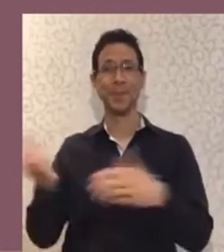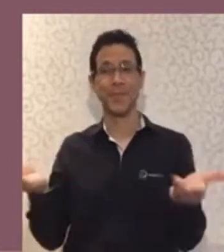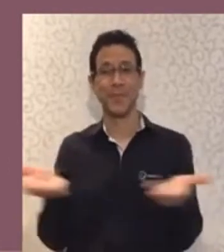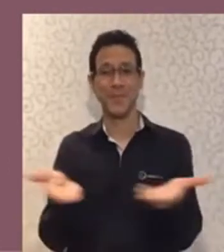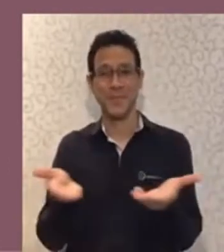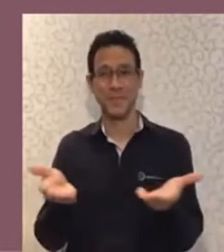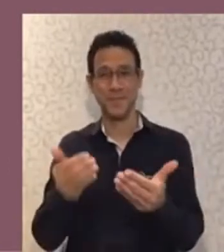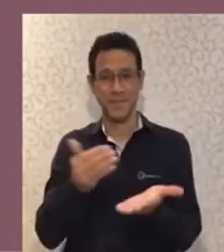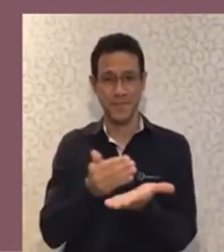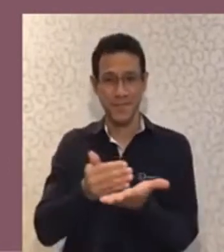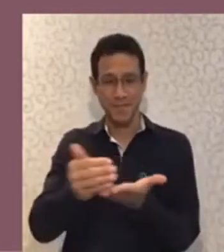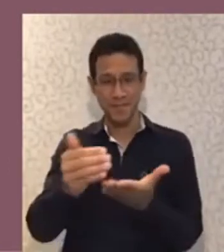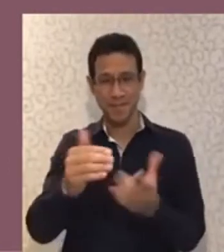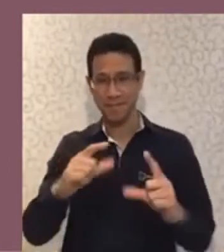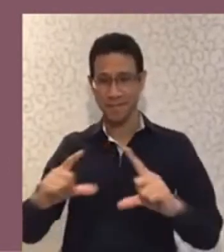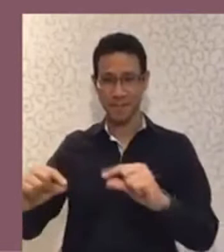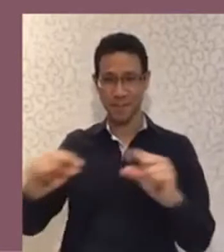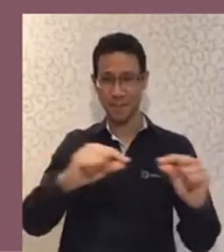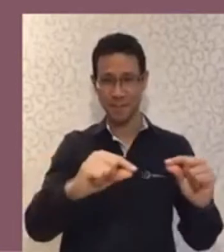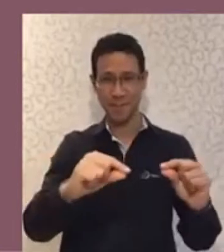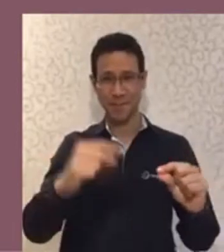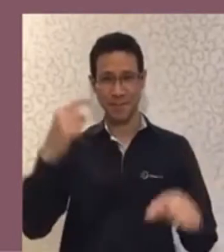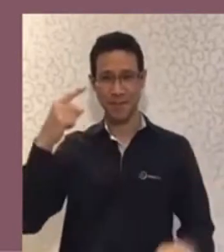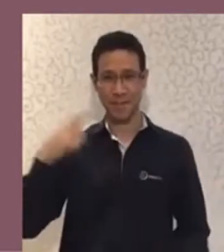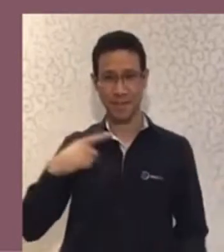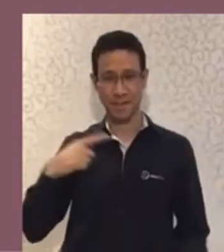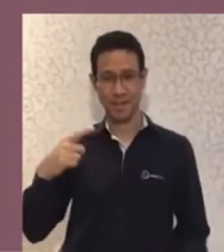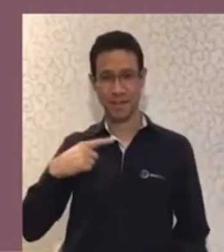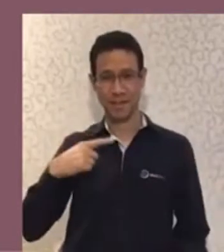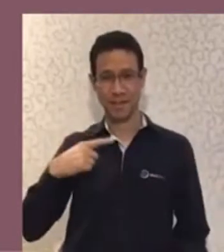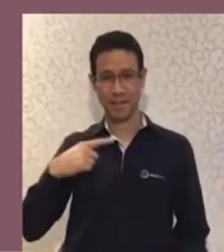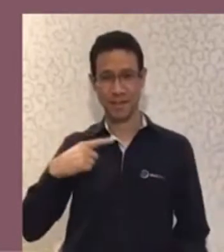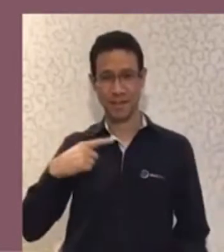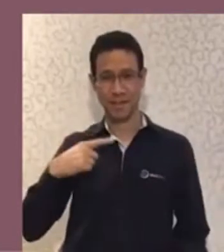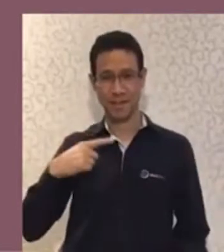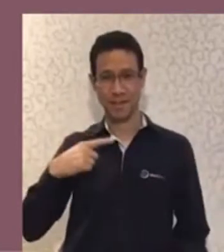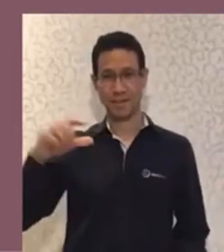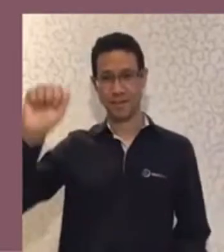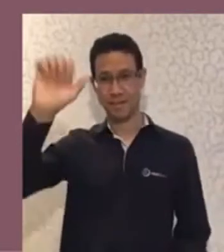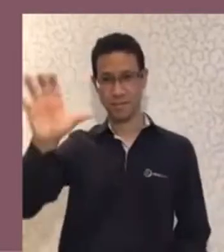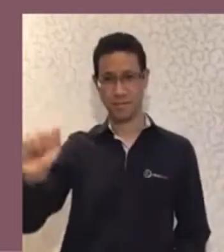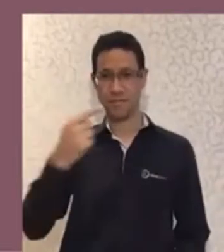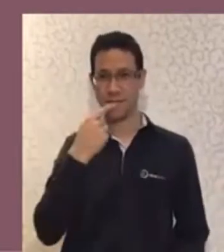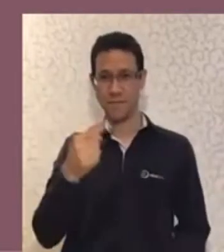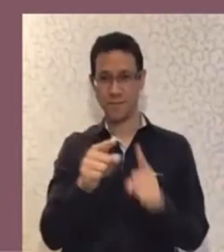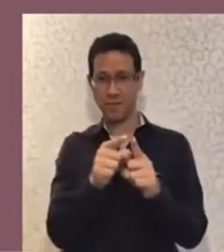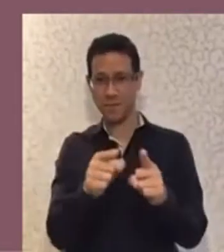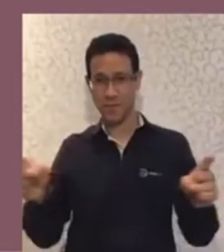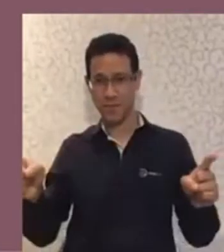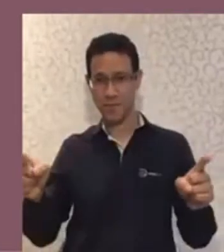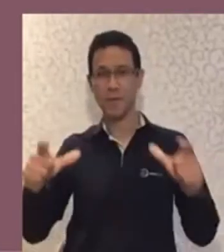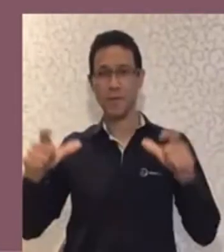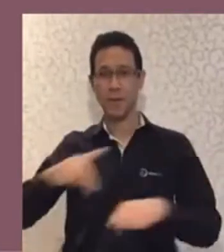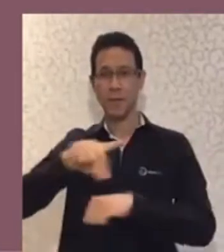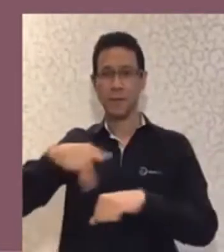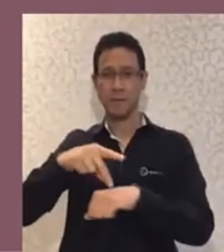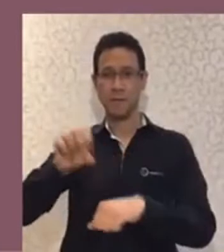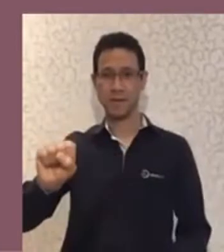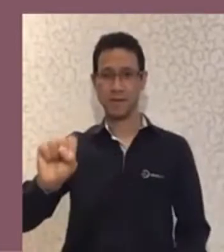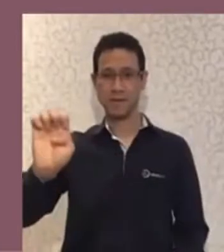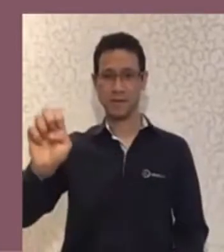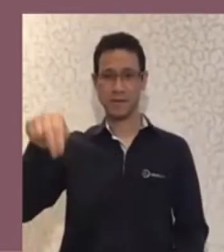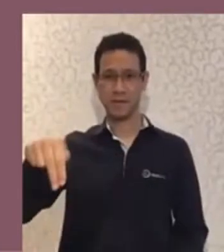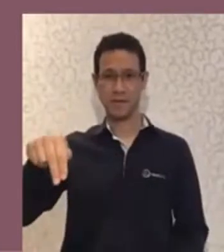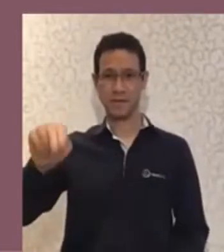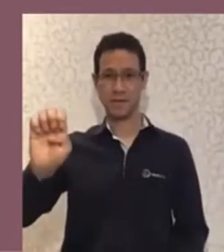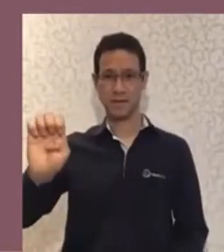trabalhos, eu inicio com um provérbio africano que chegou a mim por um amigo senegalês, o Mustafa, talvez ele esteja aqui nesse encontro